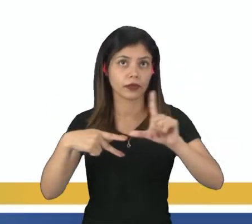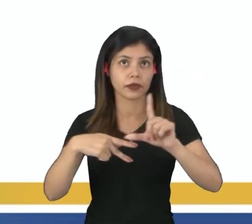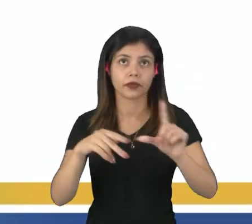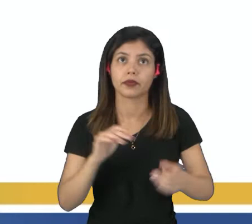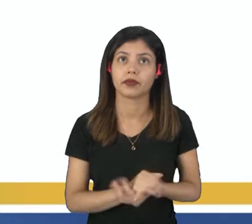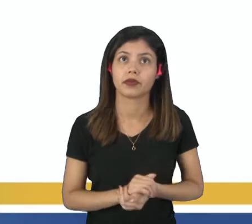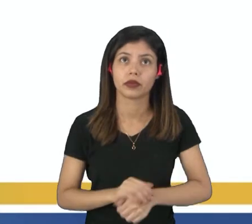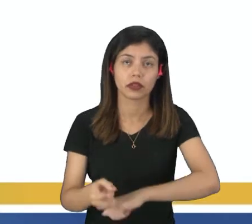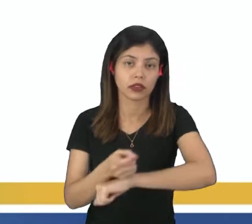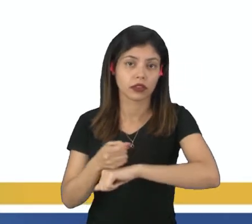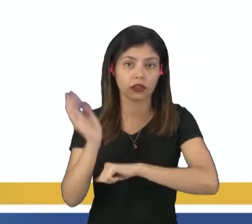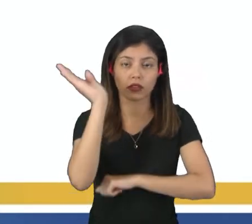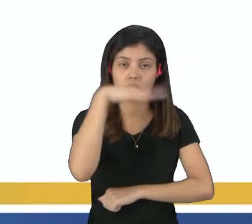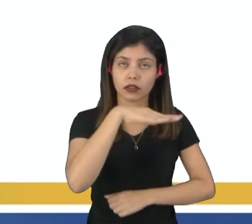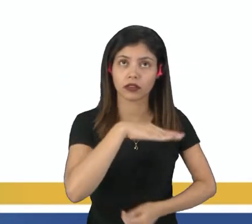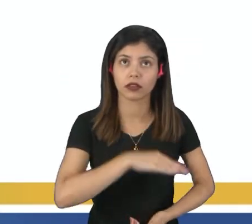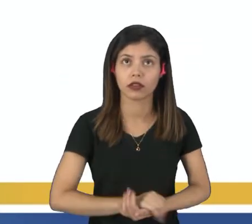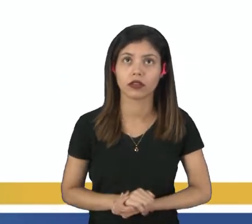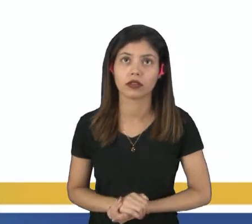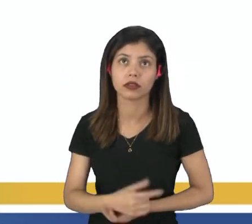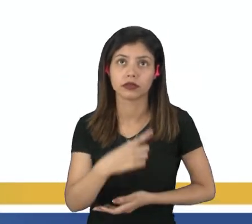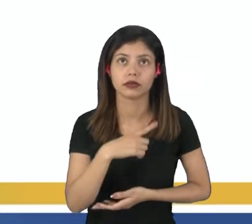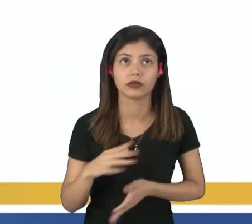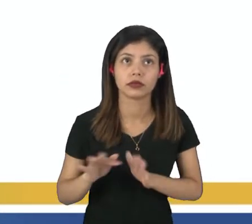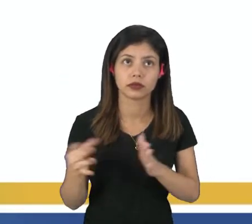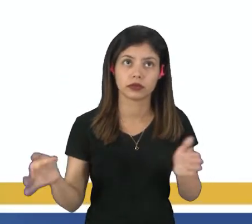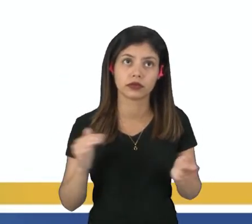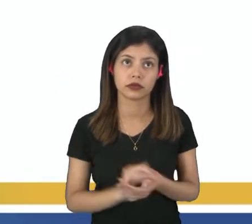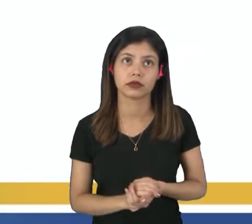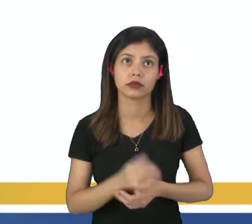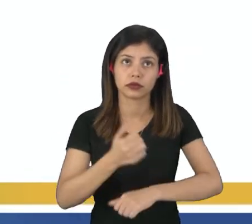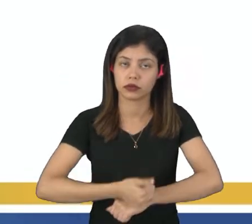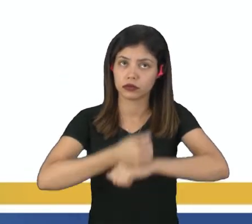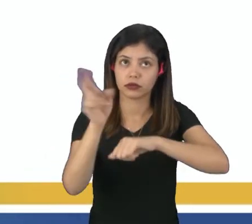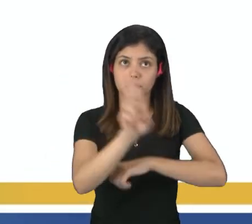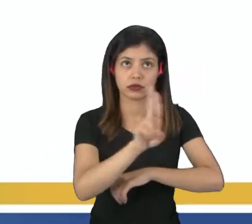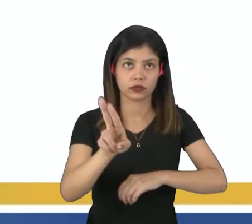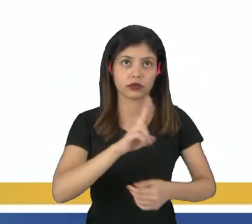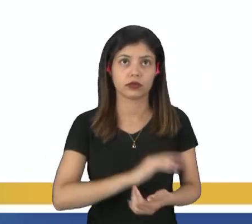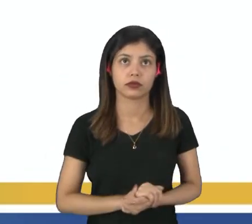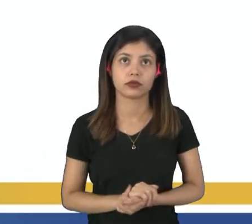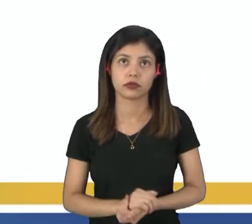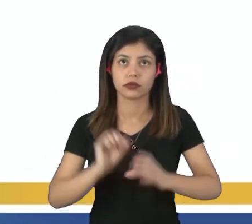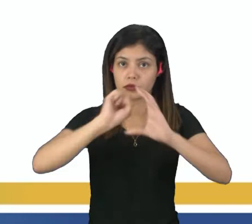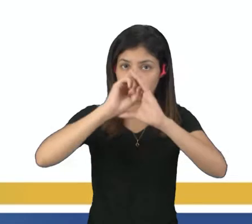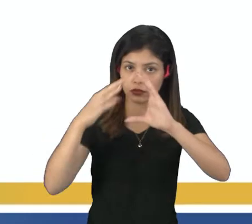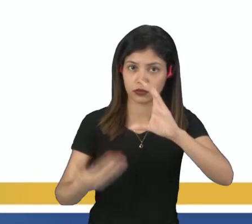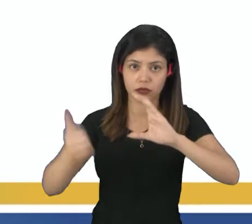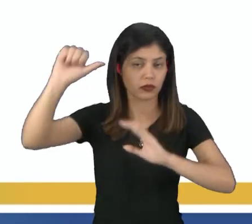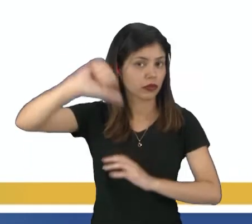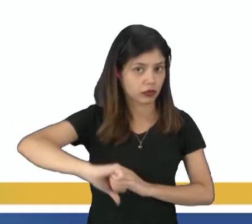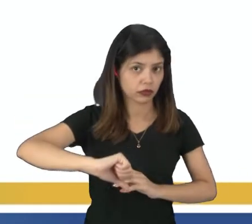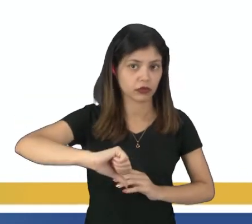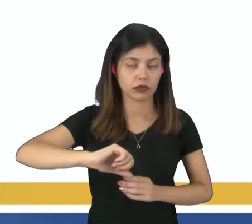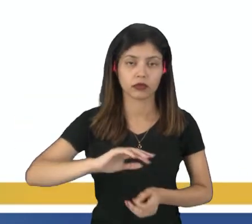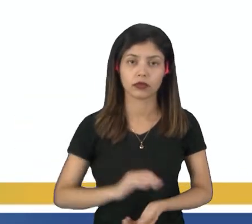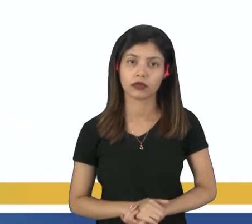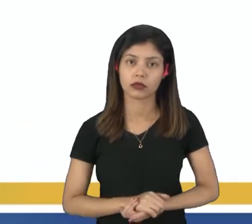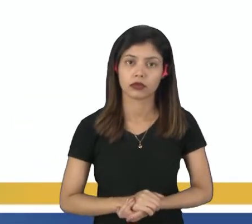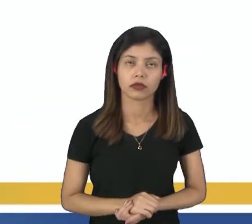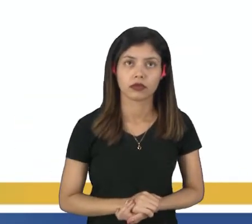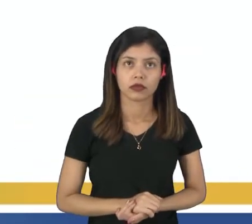do plural do adjetivo mal. Tem como função qualificar um nome, isto é, dar